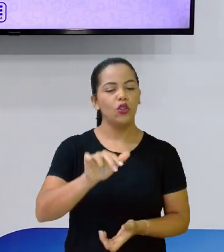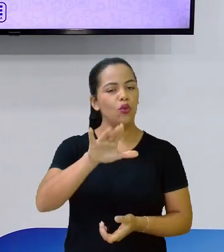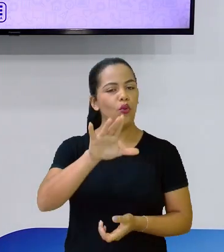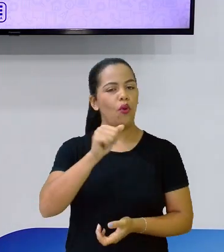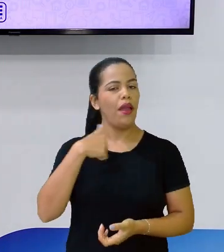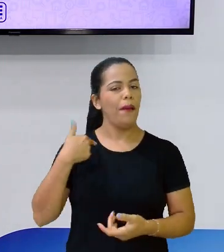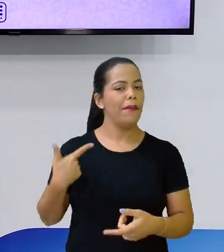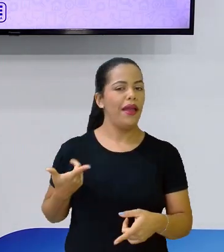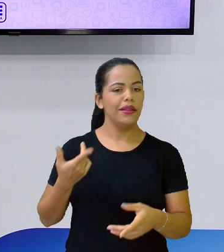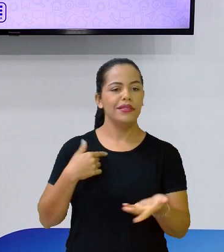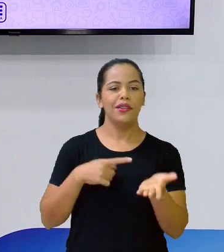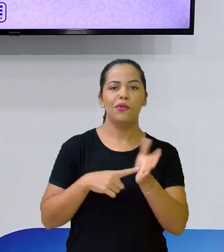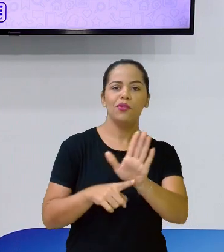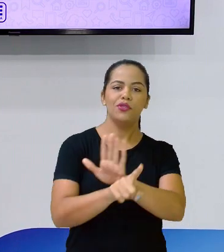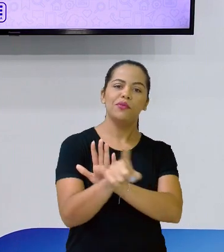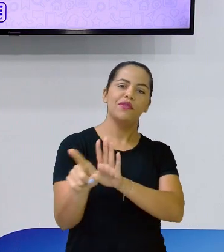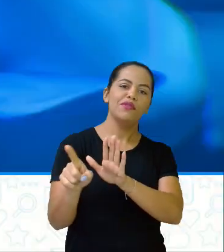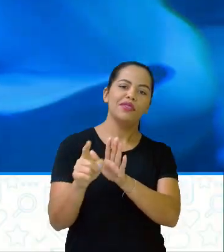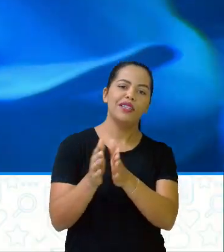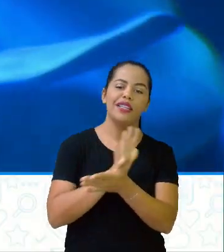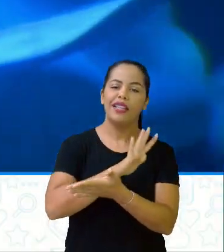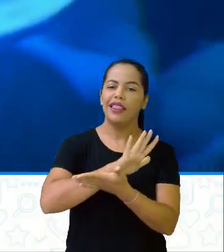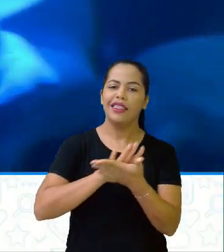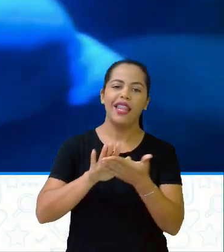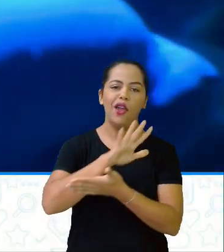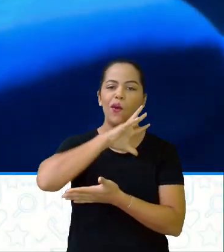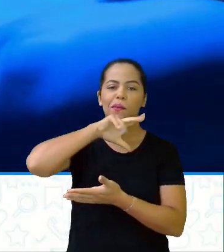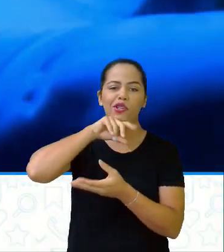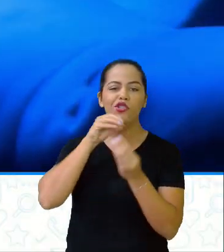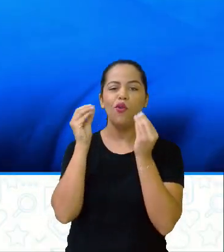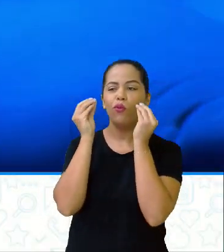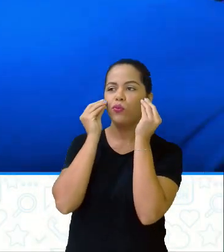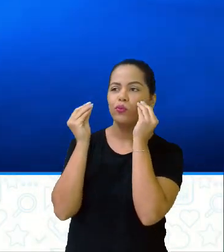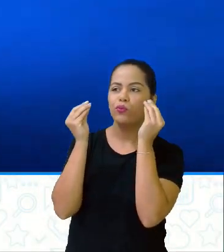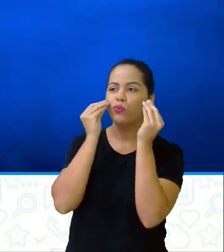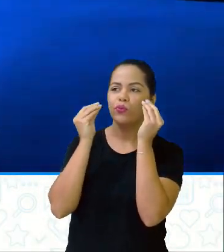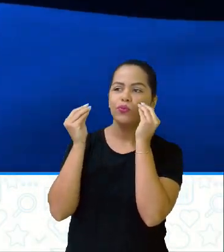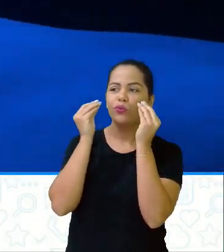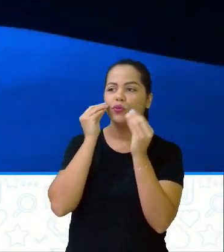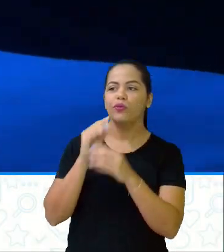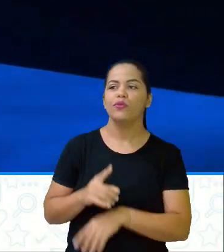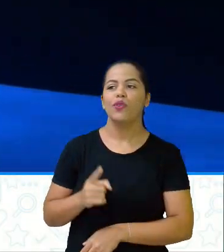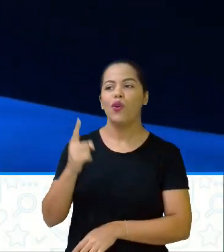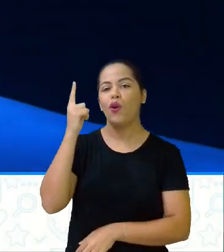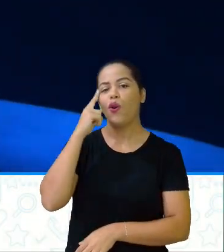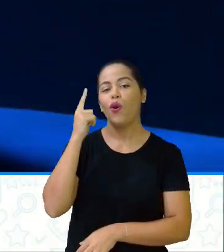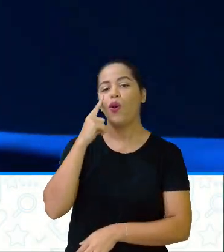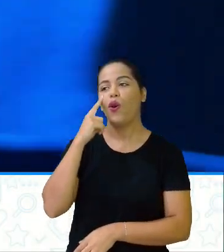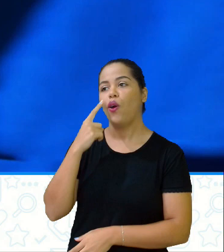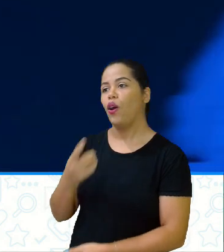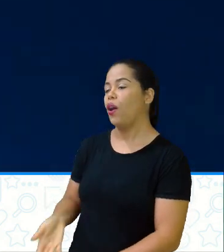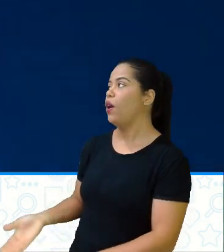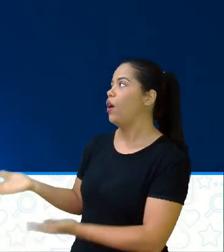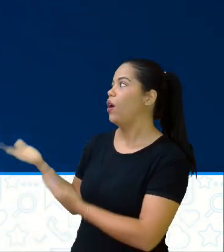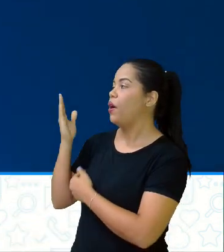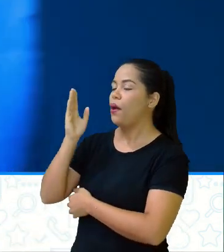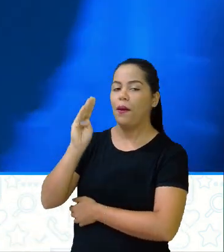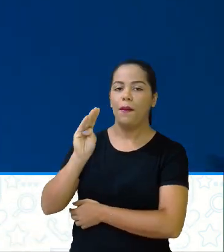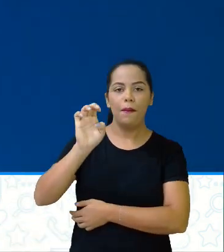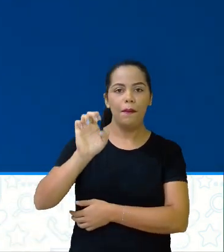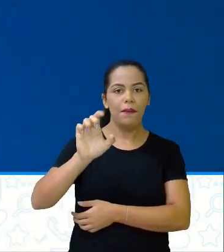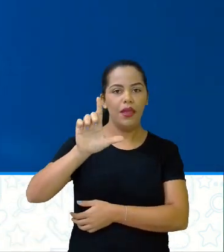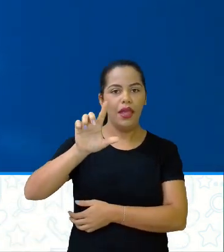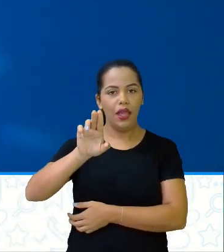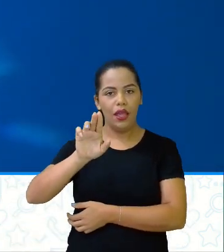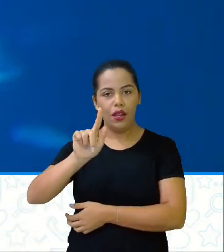trouxe nenhum bichinho fofinho, olha! E hoje eu vou falar sobre esse animal belíssimo que é a